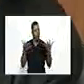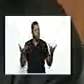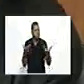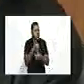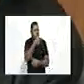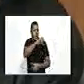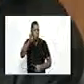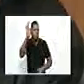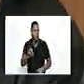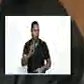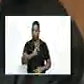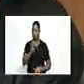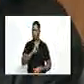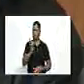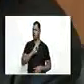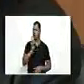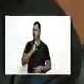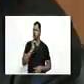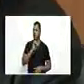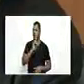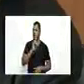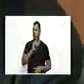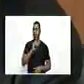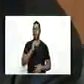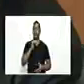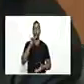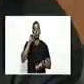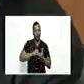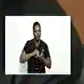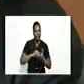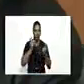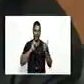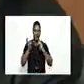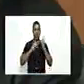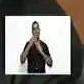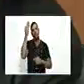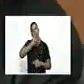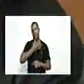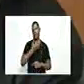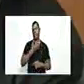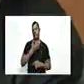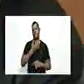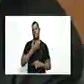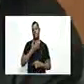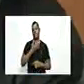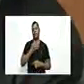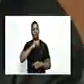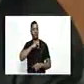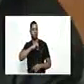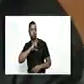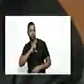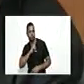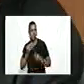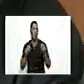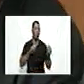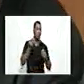verdade prova disso foi a última reunião que nós tivemos aqui para poder discutir a questão do reajuste salarial Infelizmente o